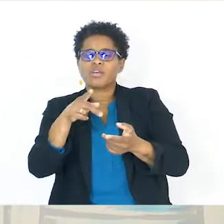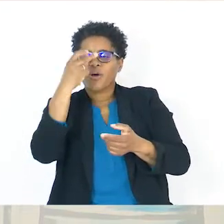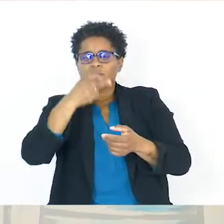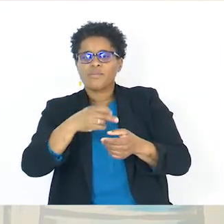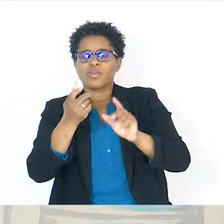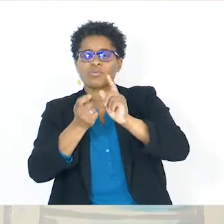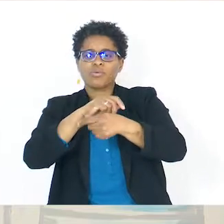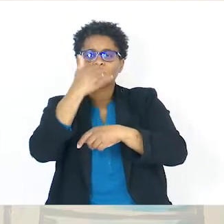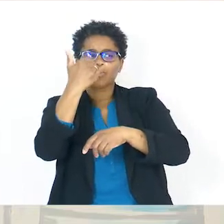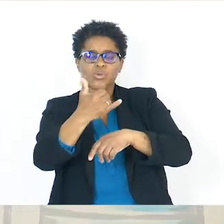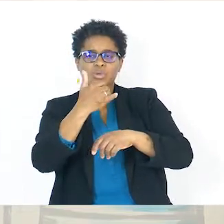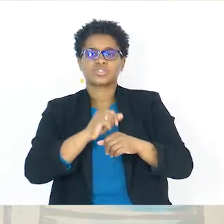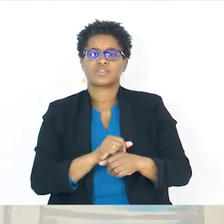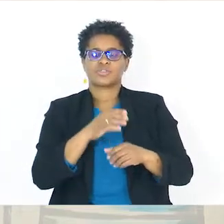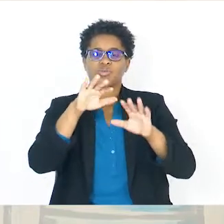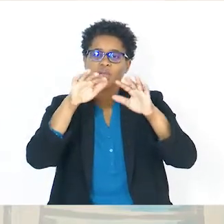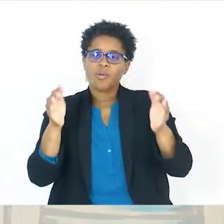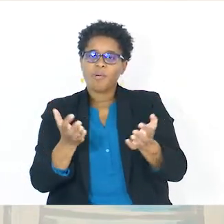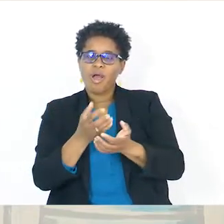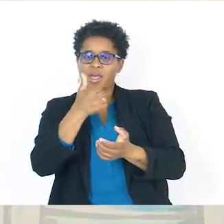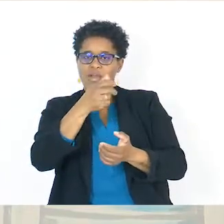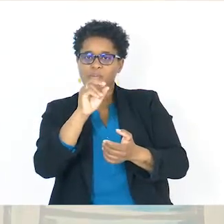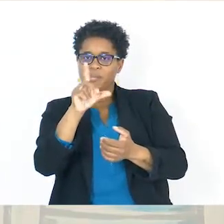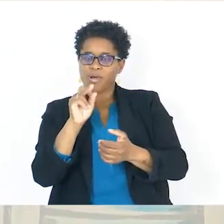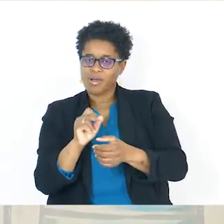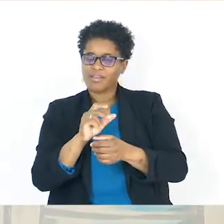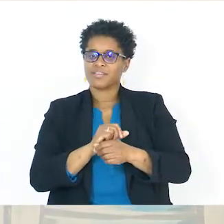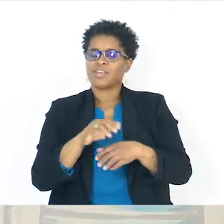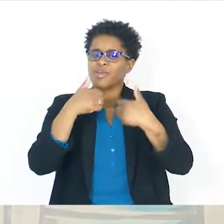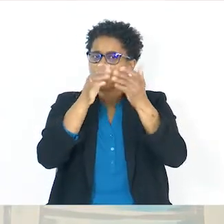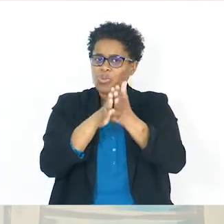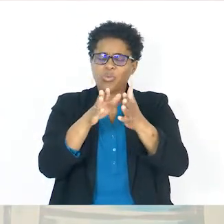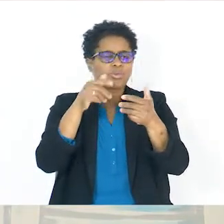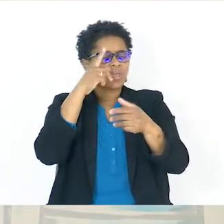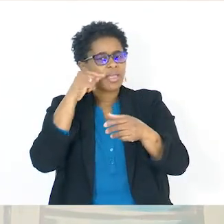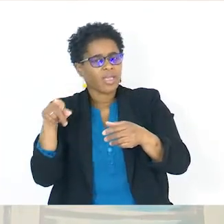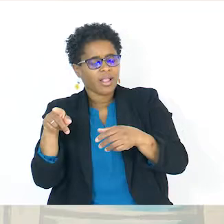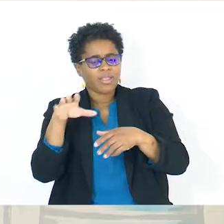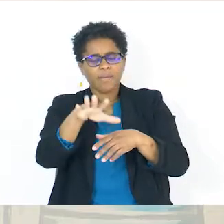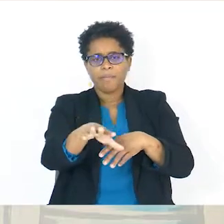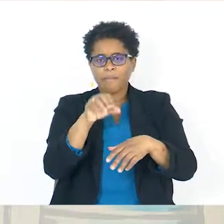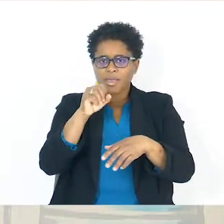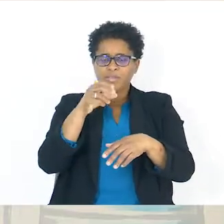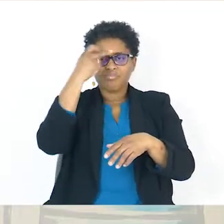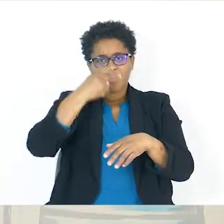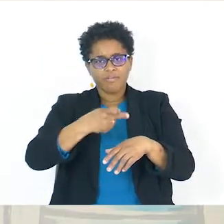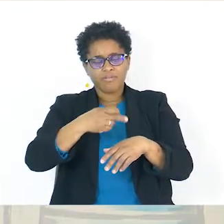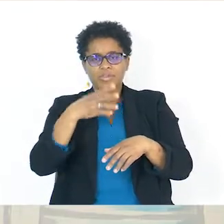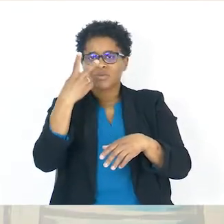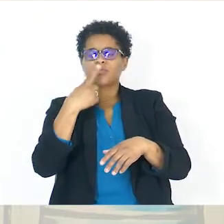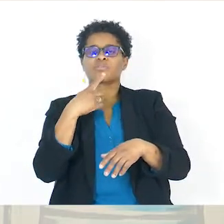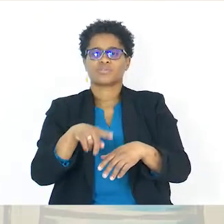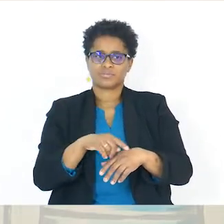bola transformou-se em duas bolas. Então, em tudo que ele tocava,